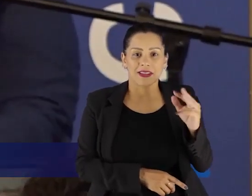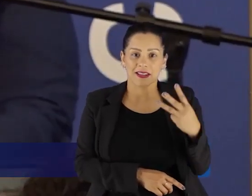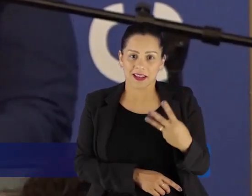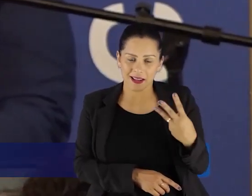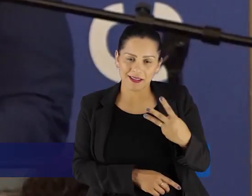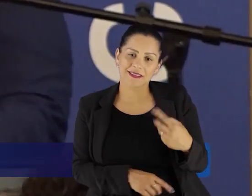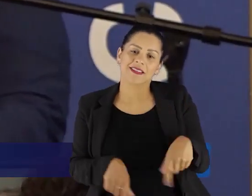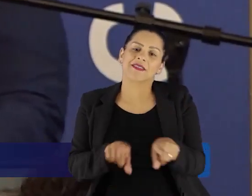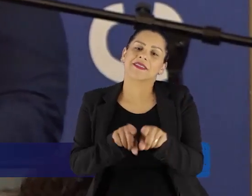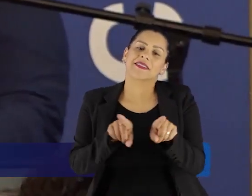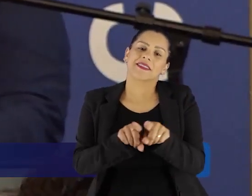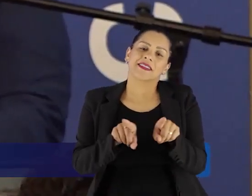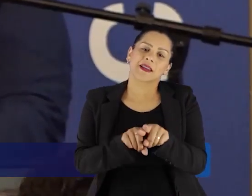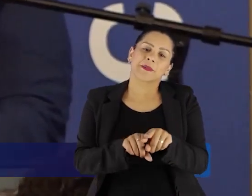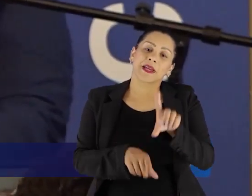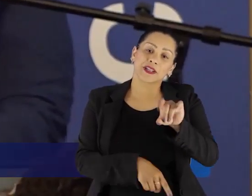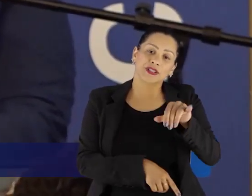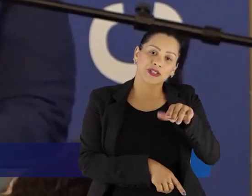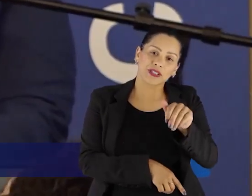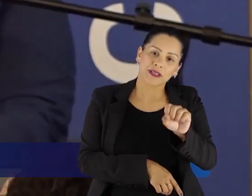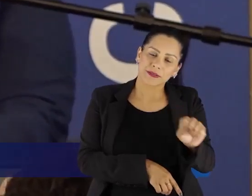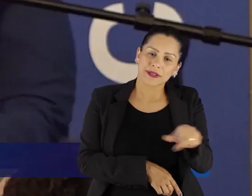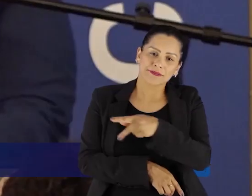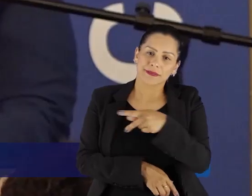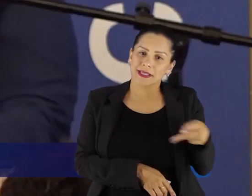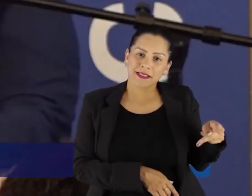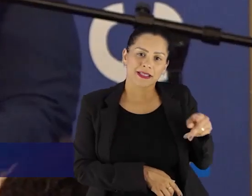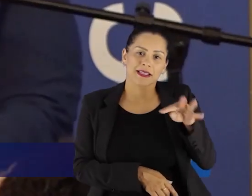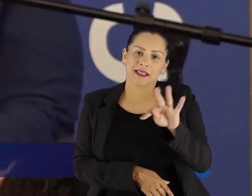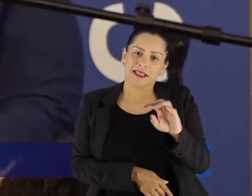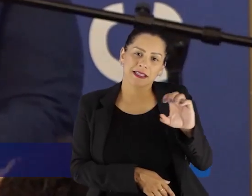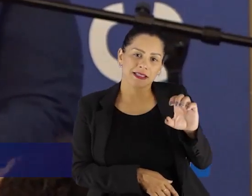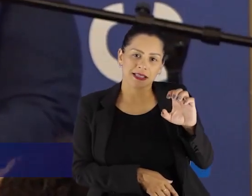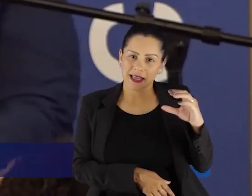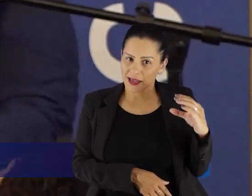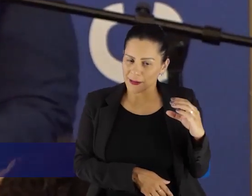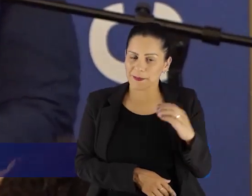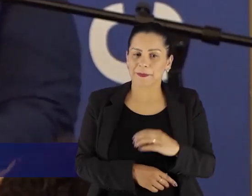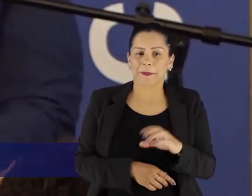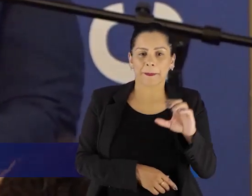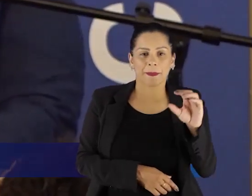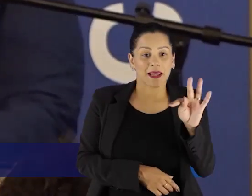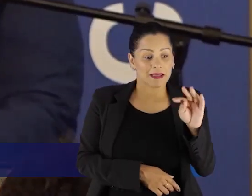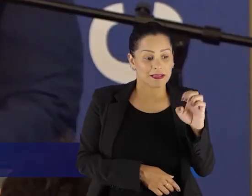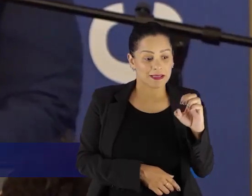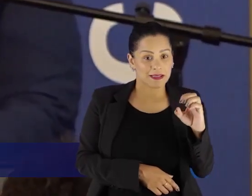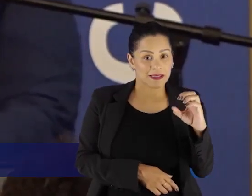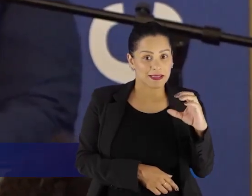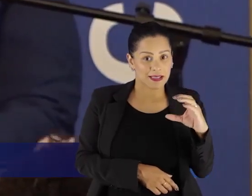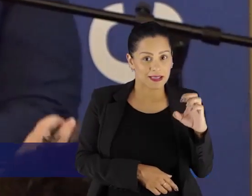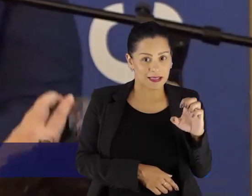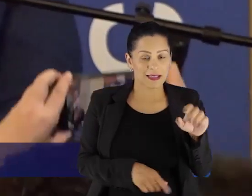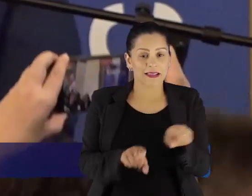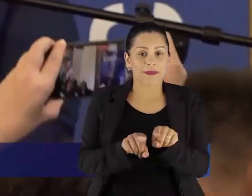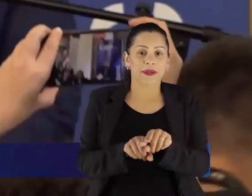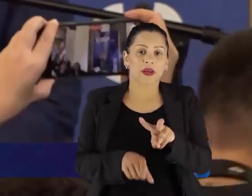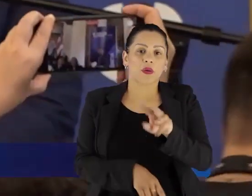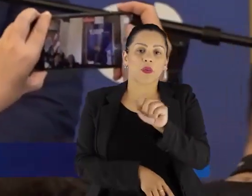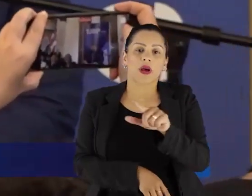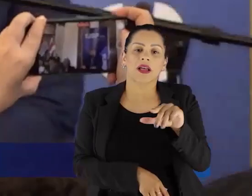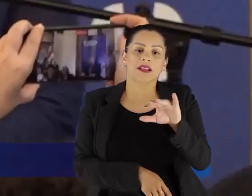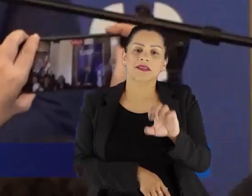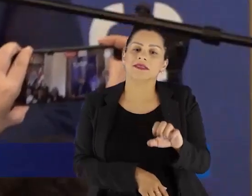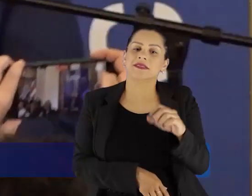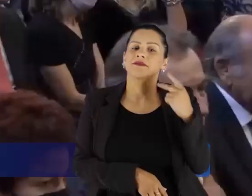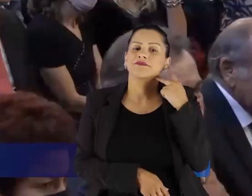do Dimas Ramalho presidente do Tribunal de Contas do nosso Estado Wallace Paiva Martins seu Procurador de